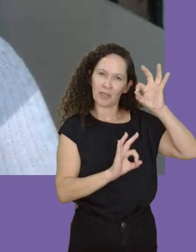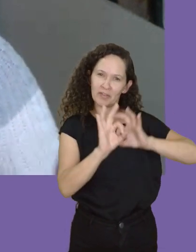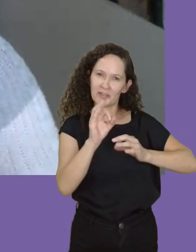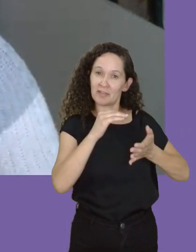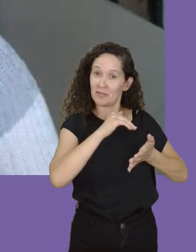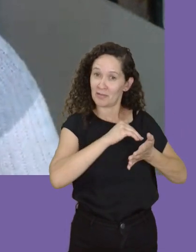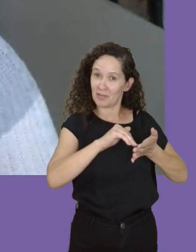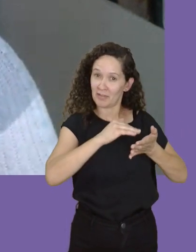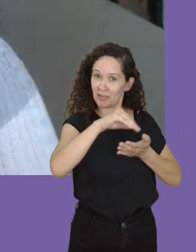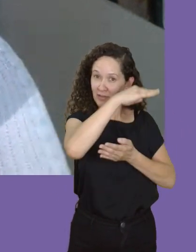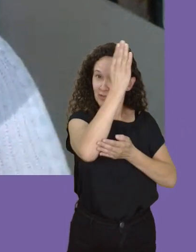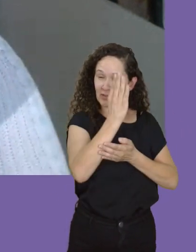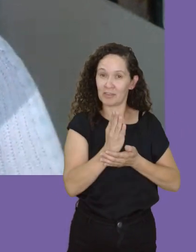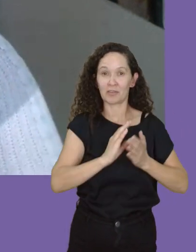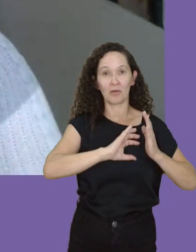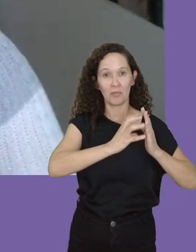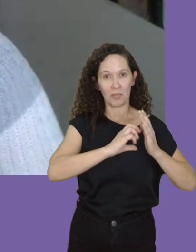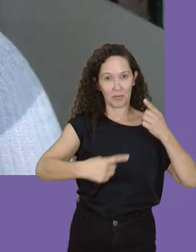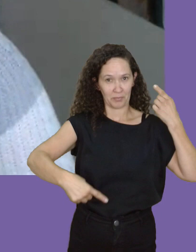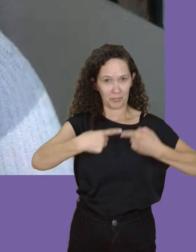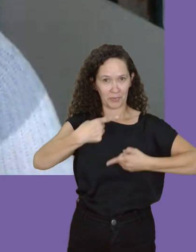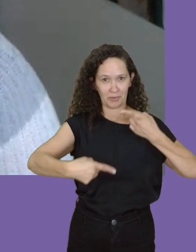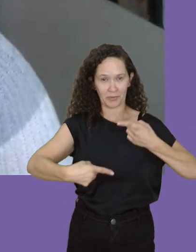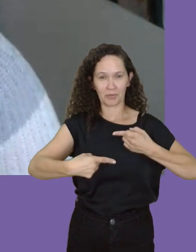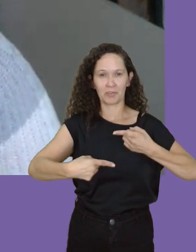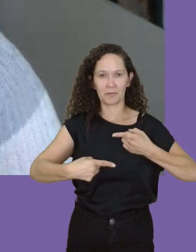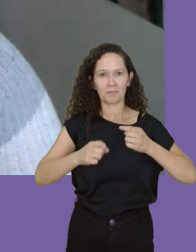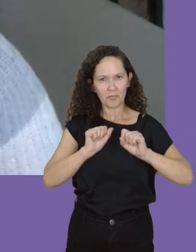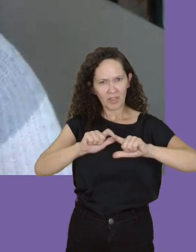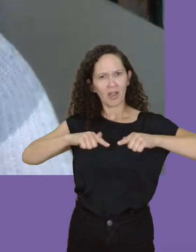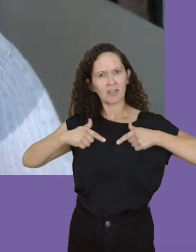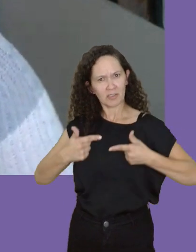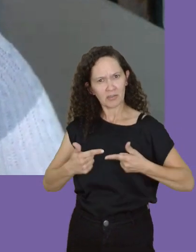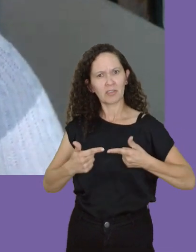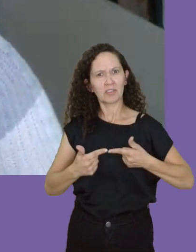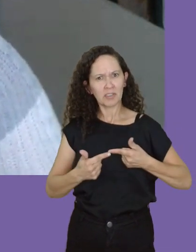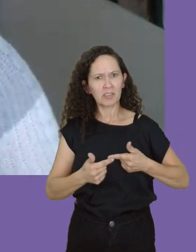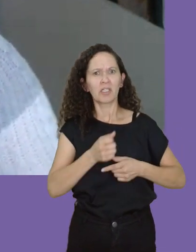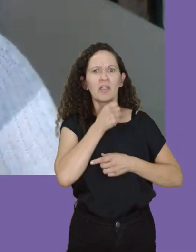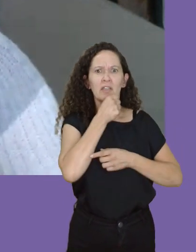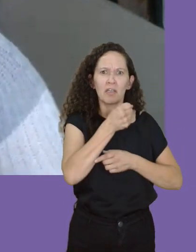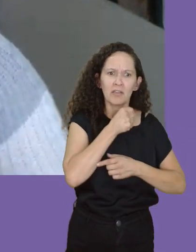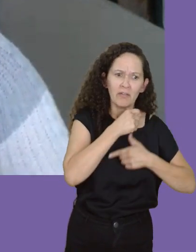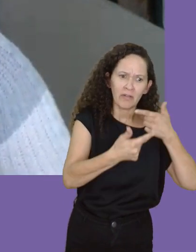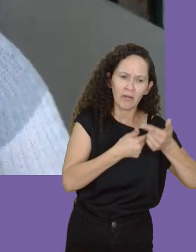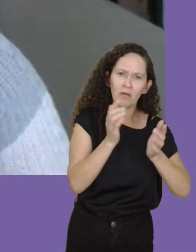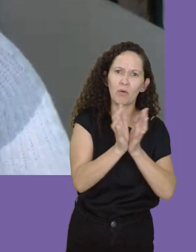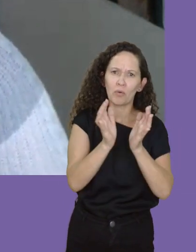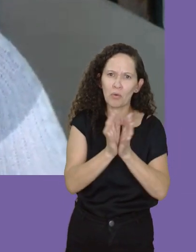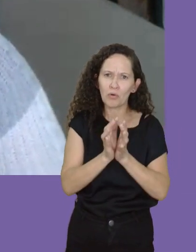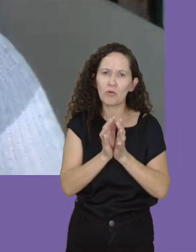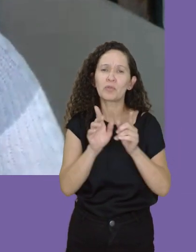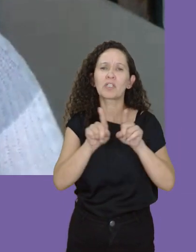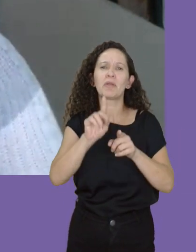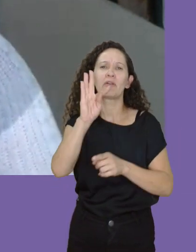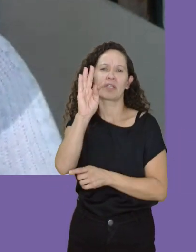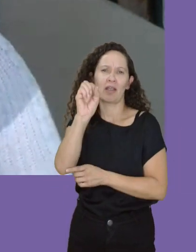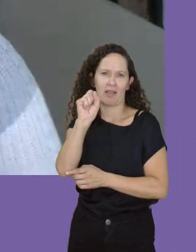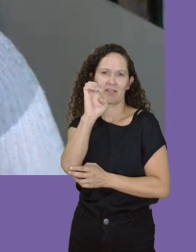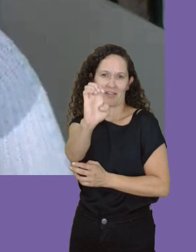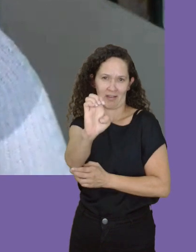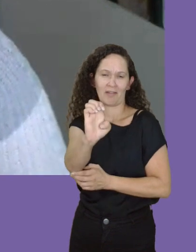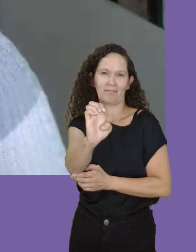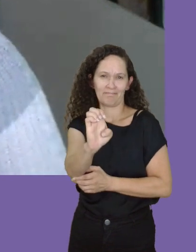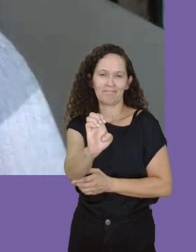Secretarias Nacionais de Mulheres dos partidos políticos, ações através do judiciário, com grupos de trabalho no TSE, por exemplo, tentando